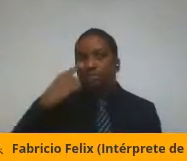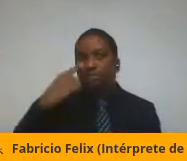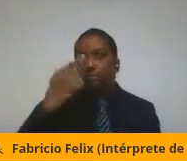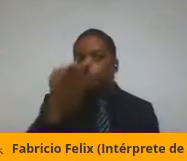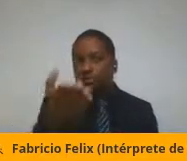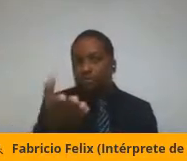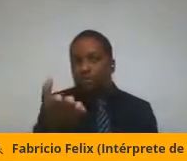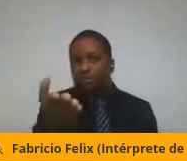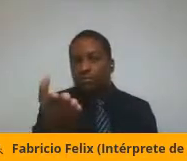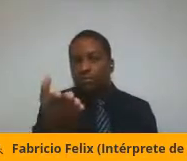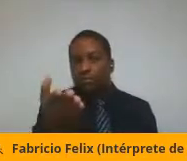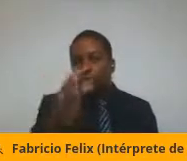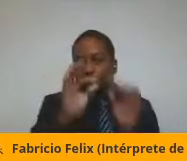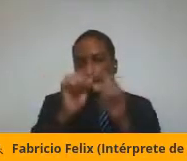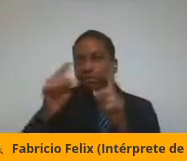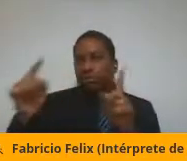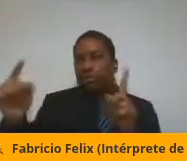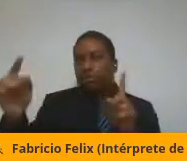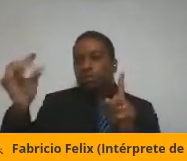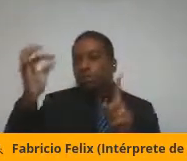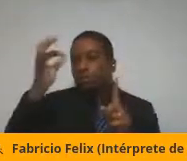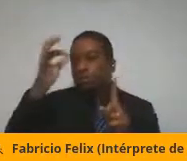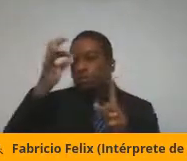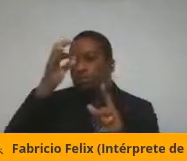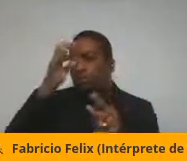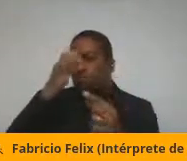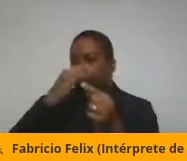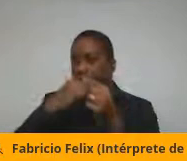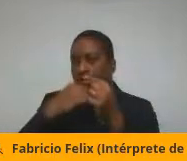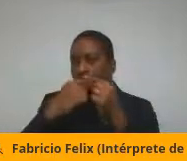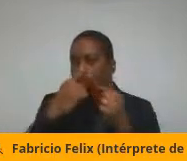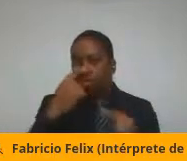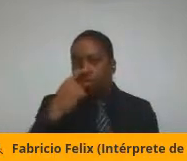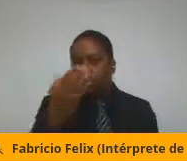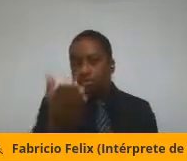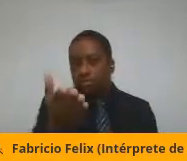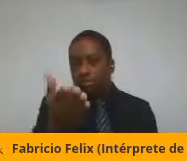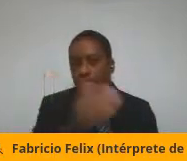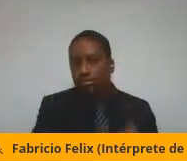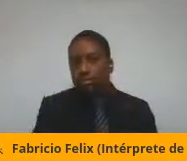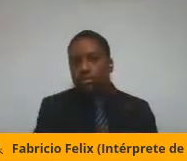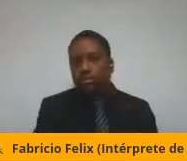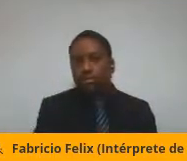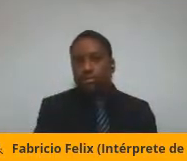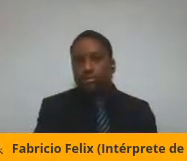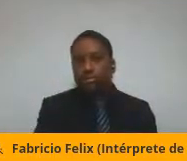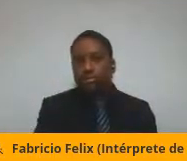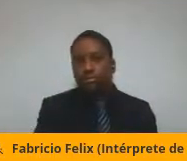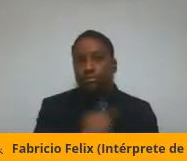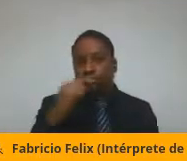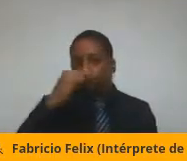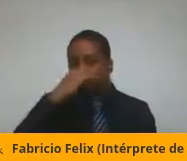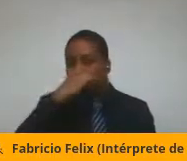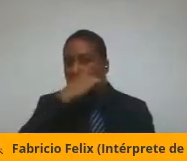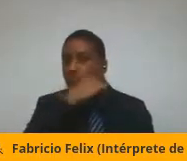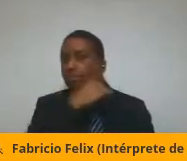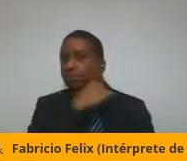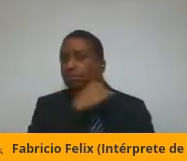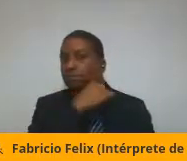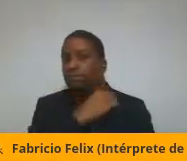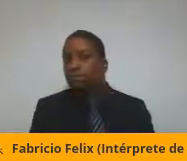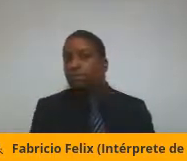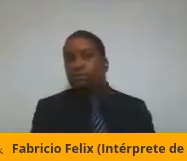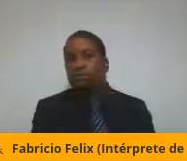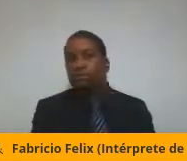você dar um cliquezinho ali para poder pegar aquele material. Veja até onde é que o suave está indo. Então, ele dá um